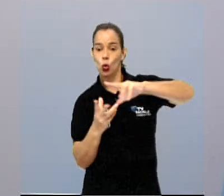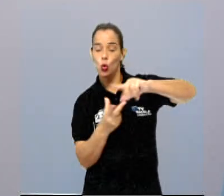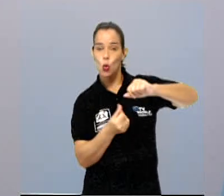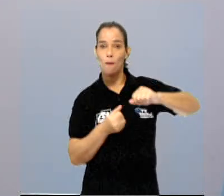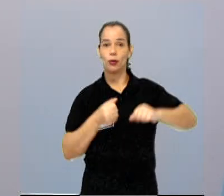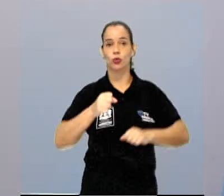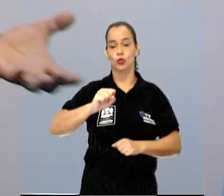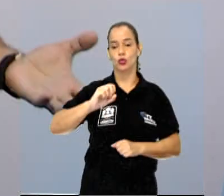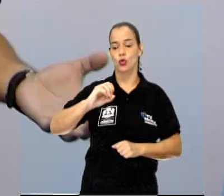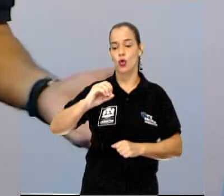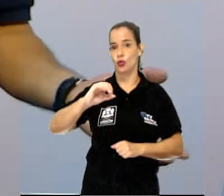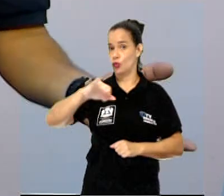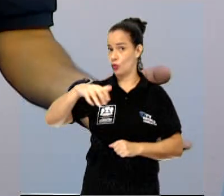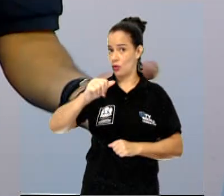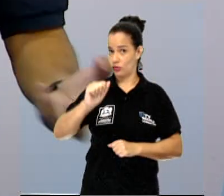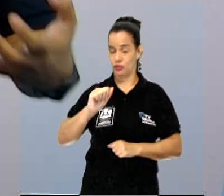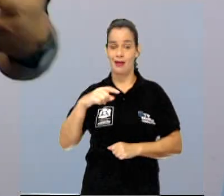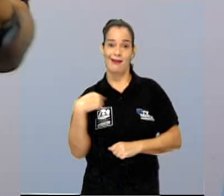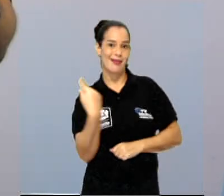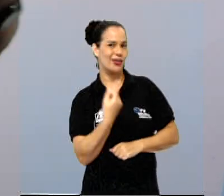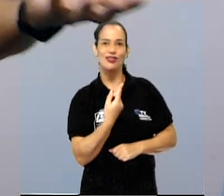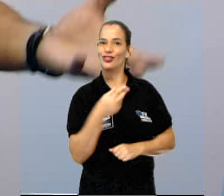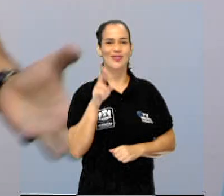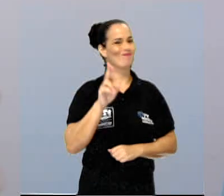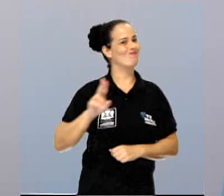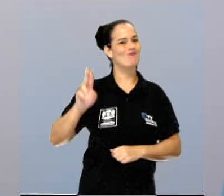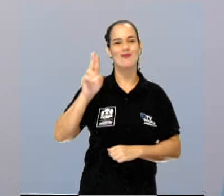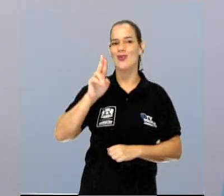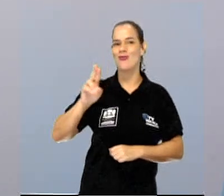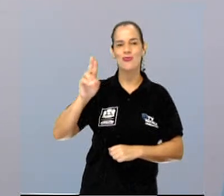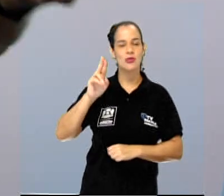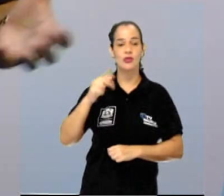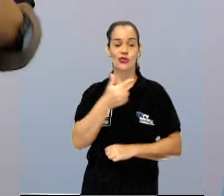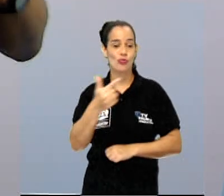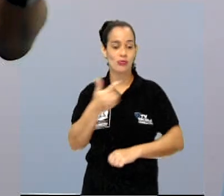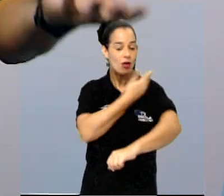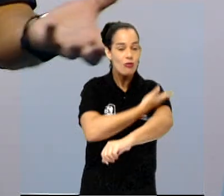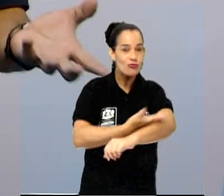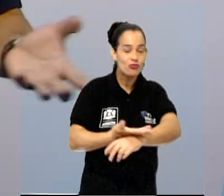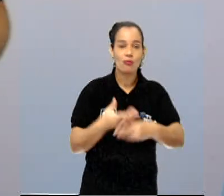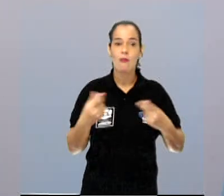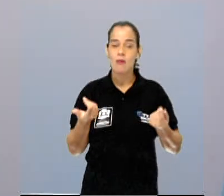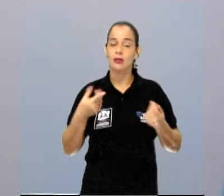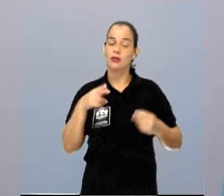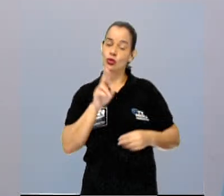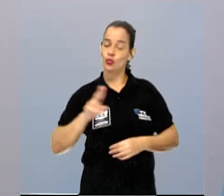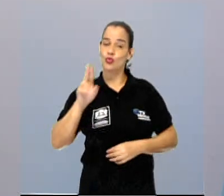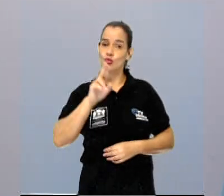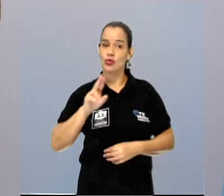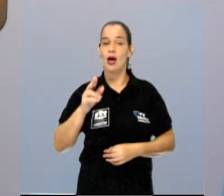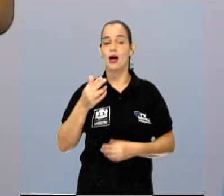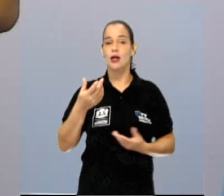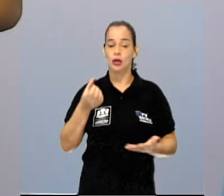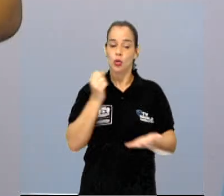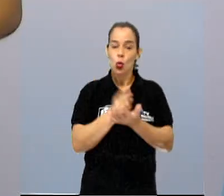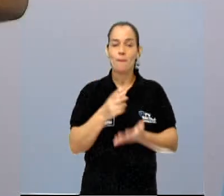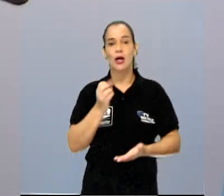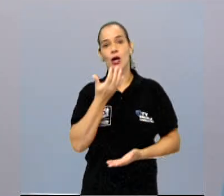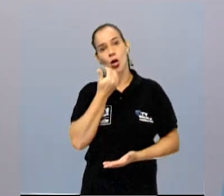gente nem usa soja no nosso dia a dia, né? A gente não está acostumado a comprar e comer soja